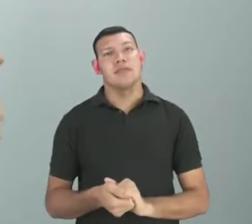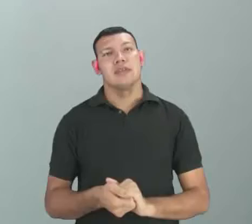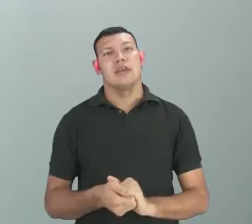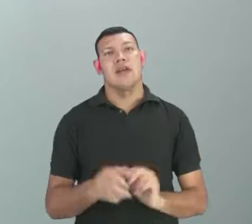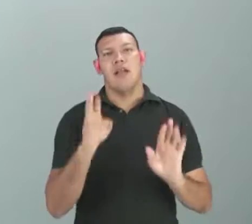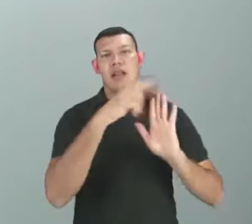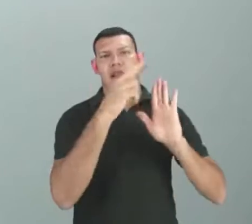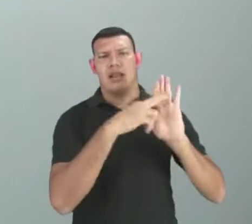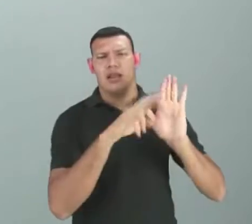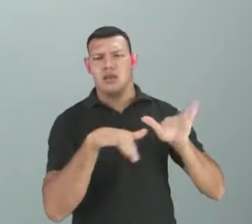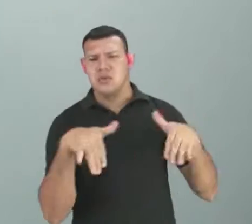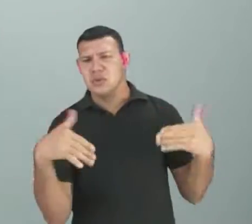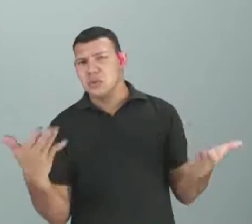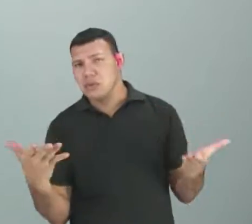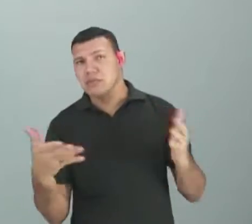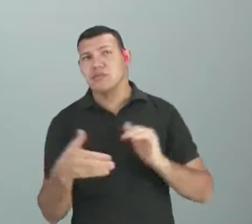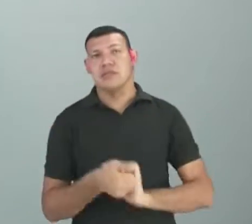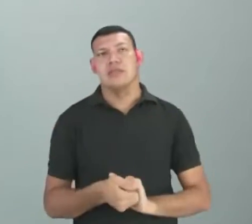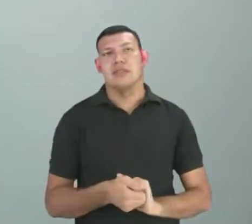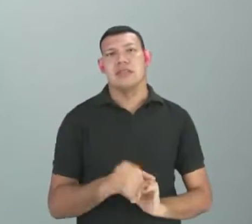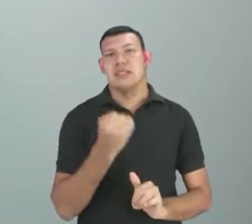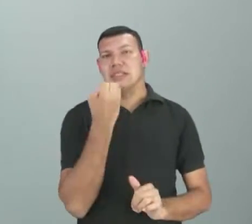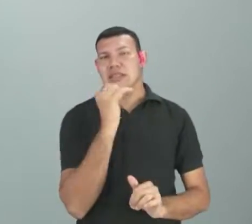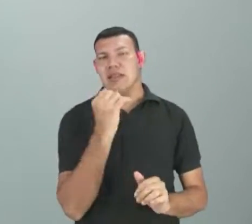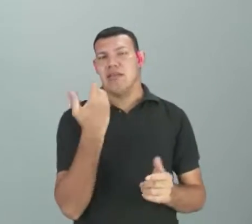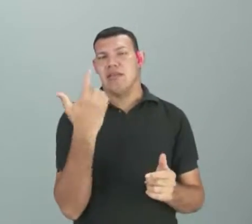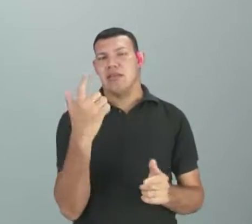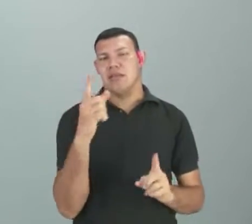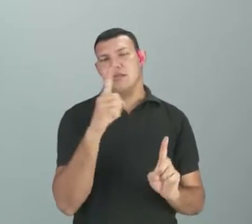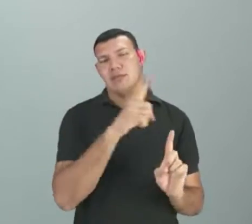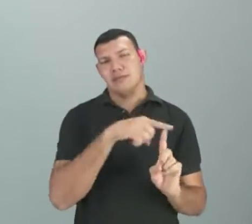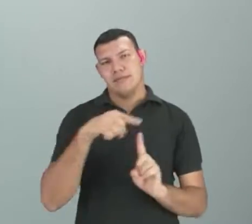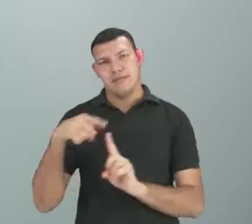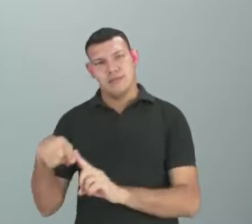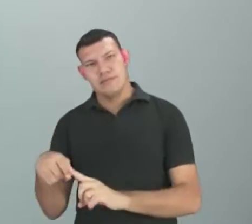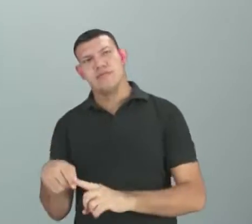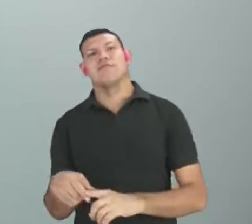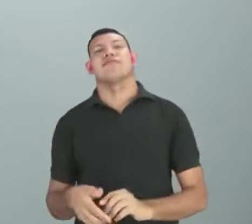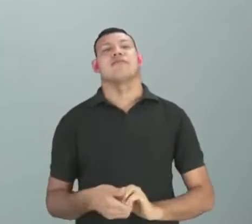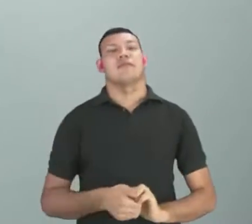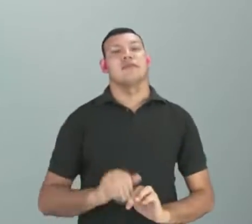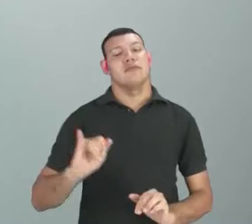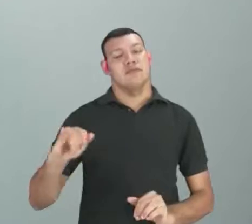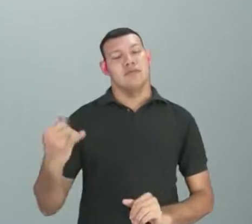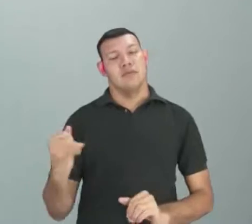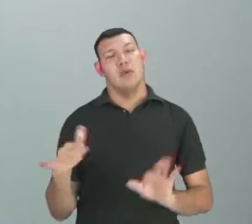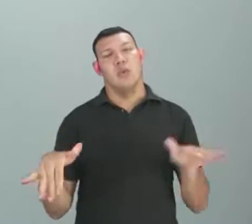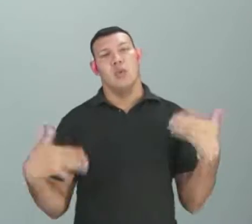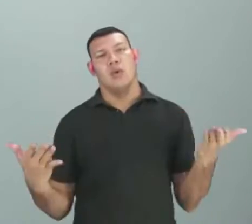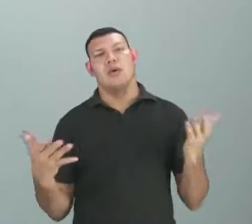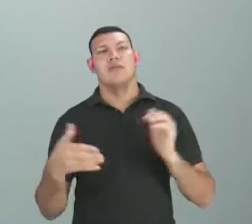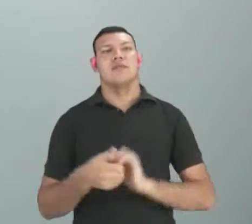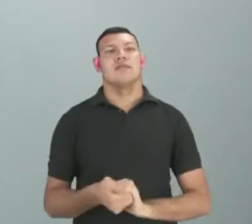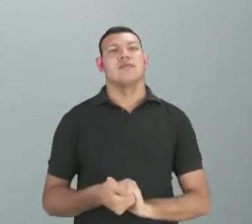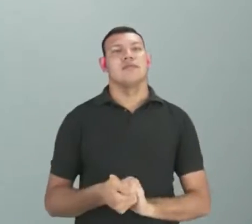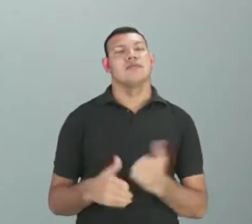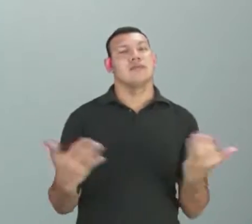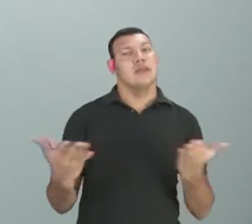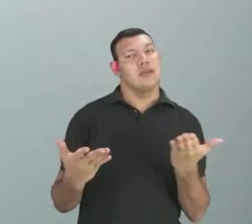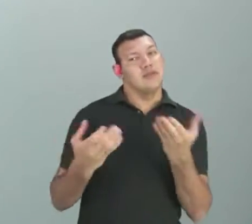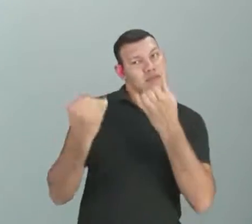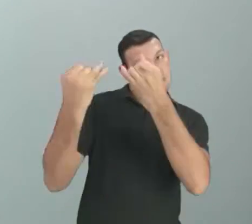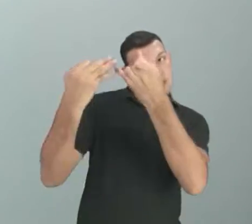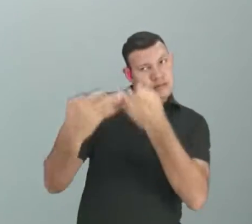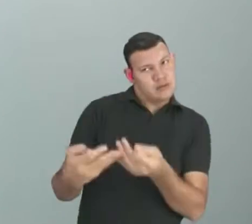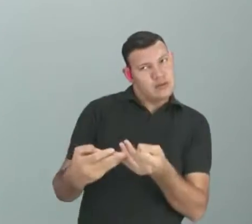saber as principais regras se não tem modalidade, né? Quais são os seus benefícios? Então a gente vai ver um pouquinho sobre isso